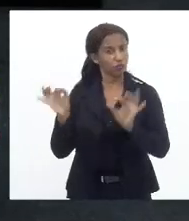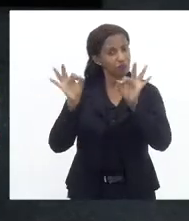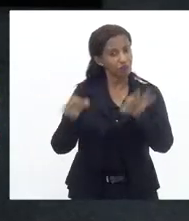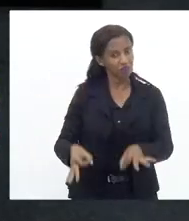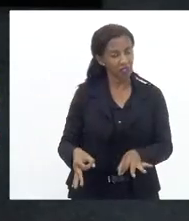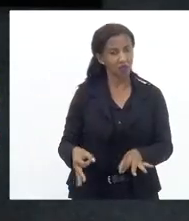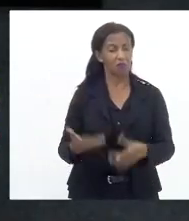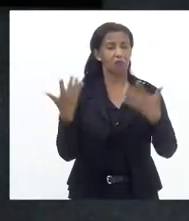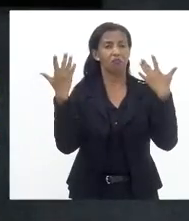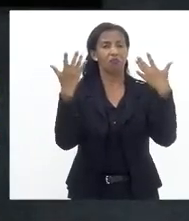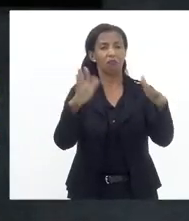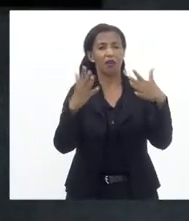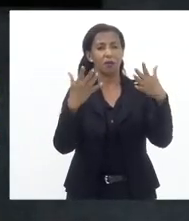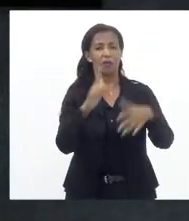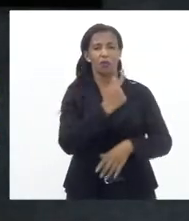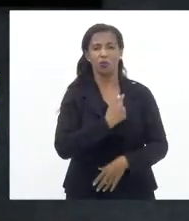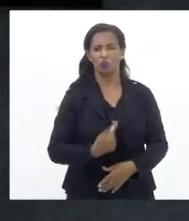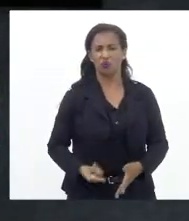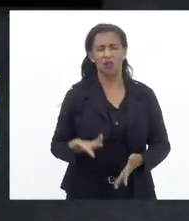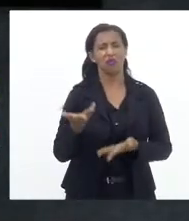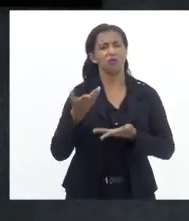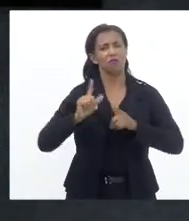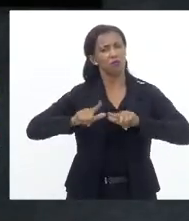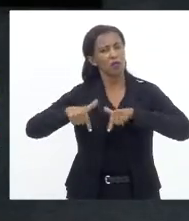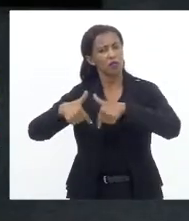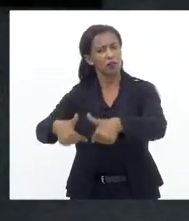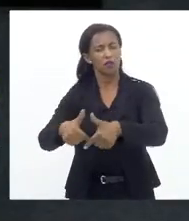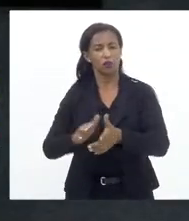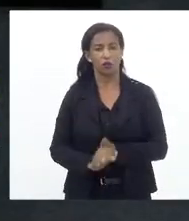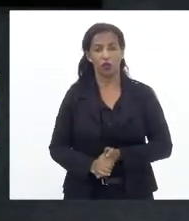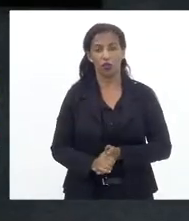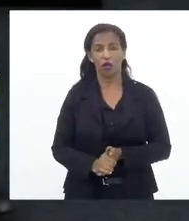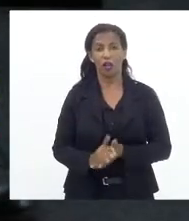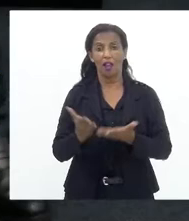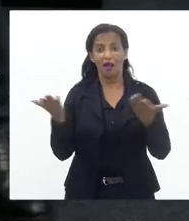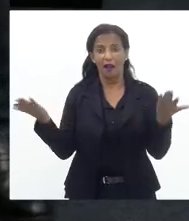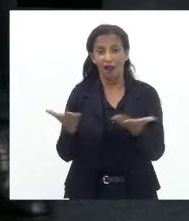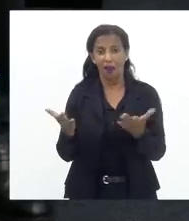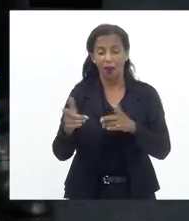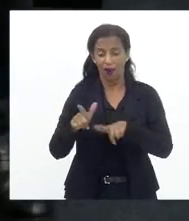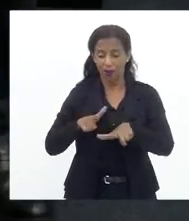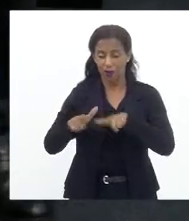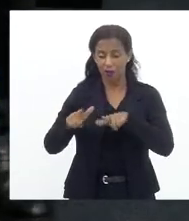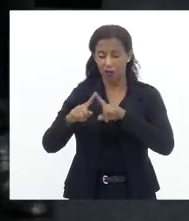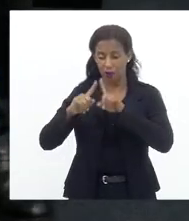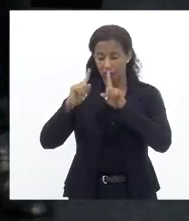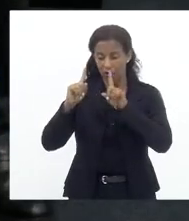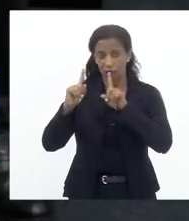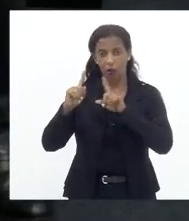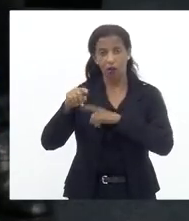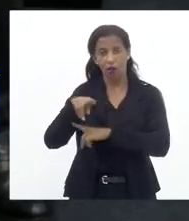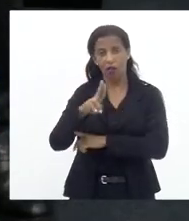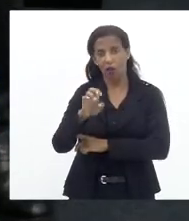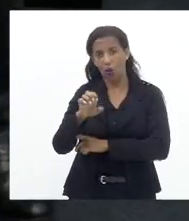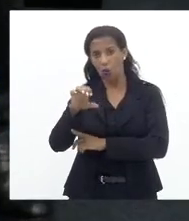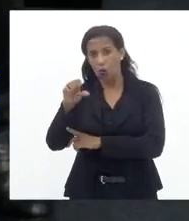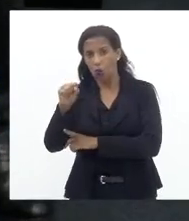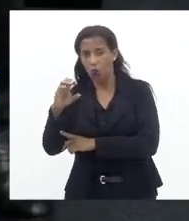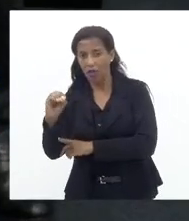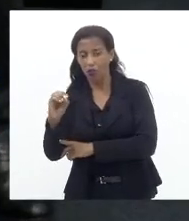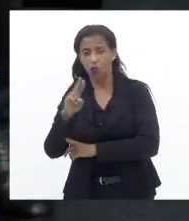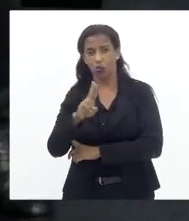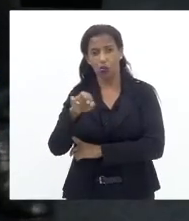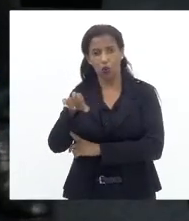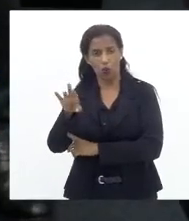Saúdo o governo porque praticar dessas medidas agora os servidores da UFF e servidores da o Enzo não lograram